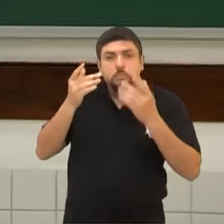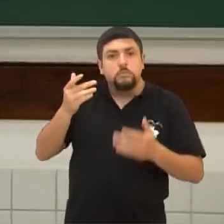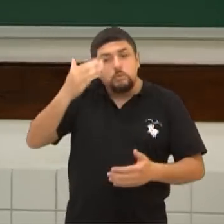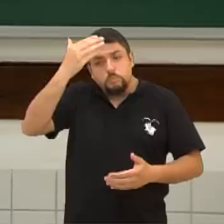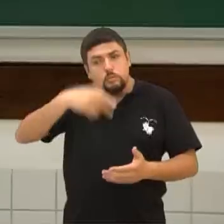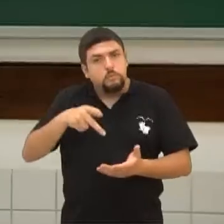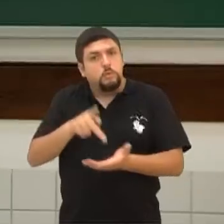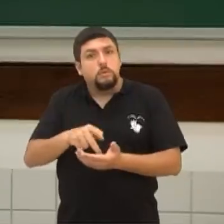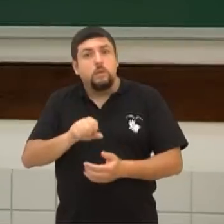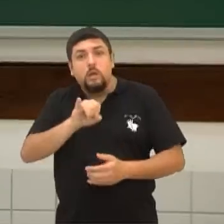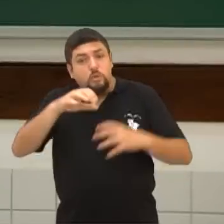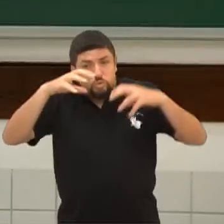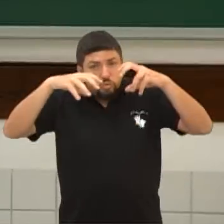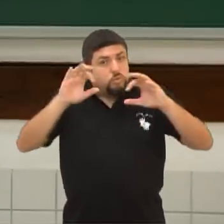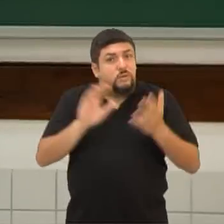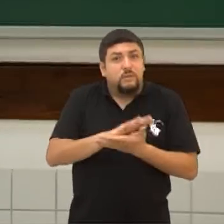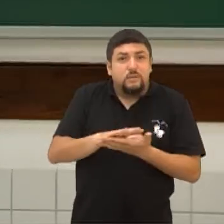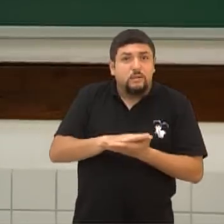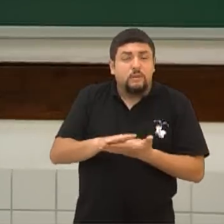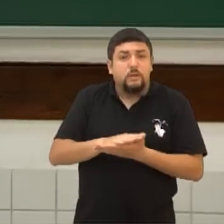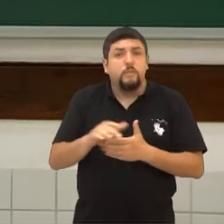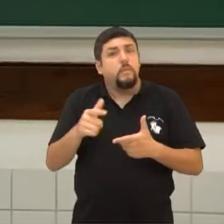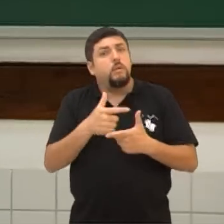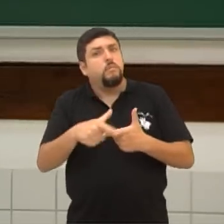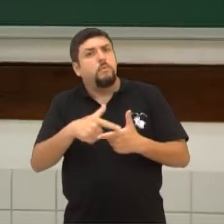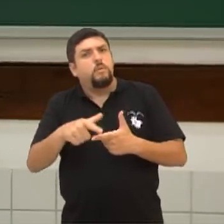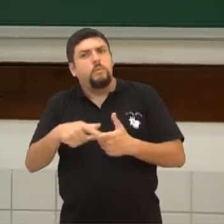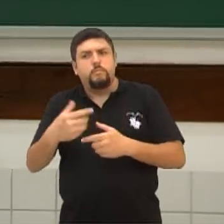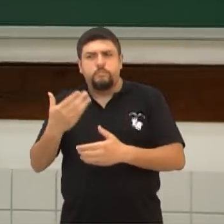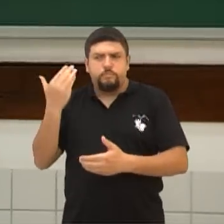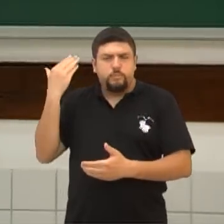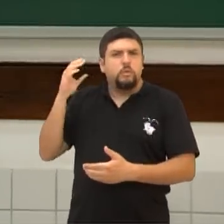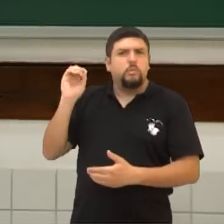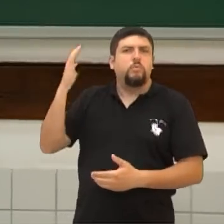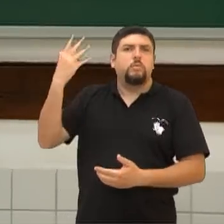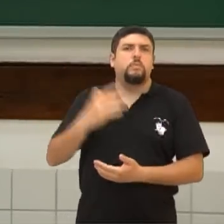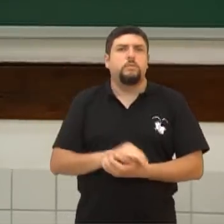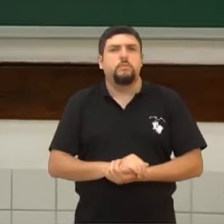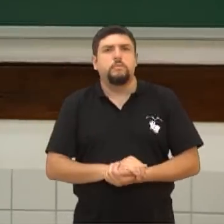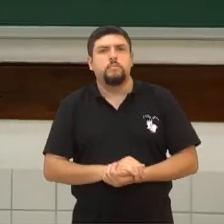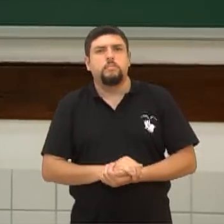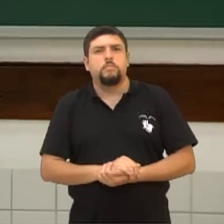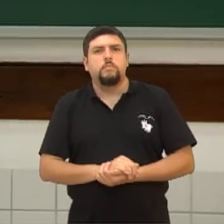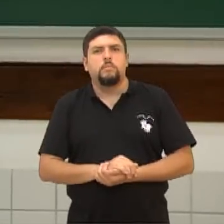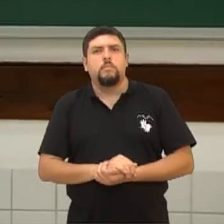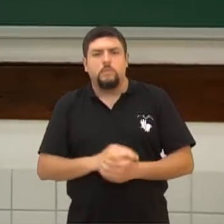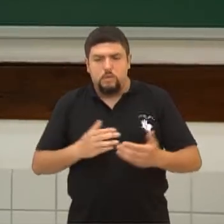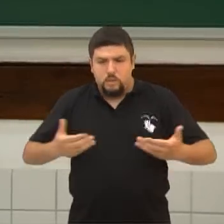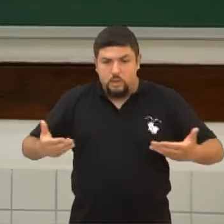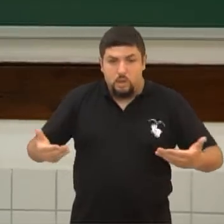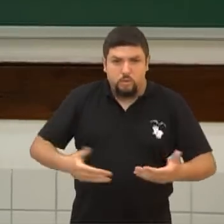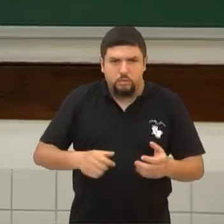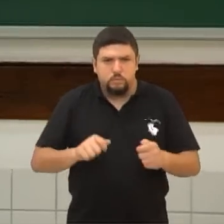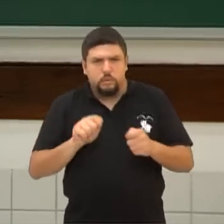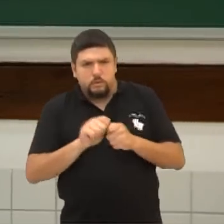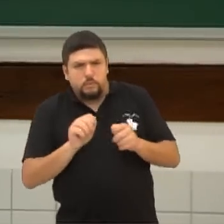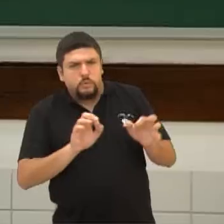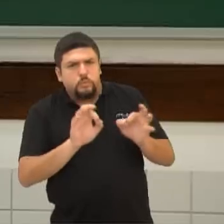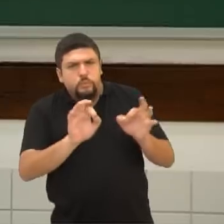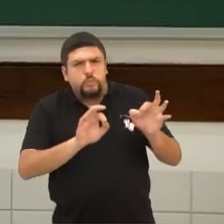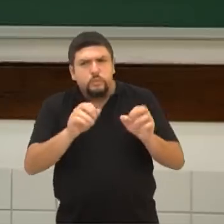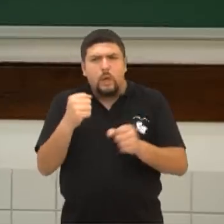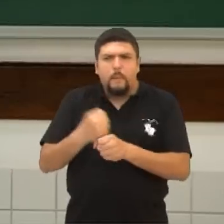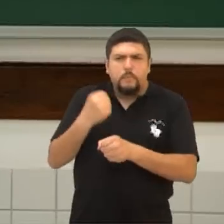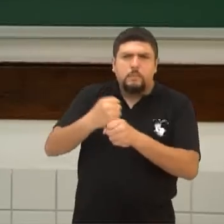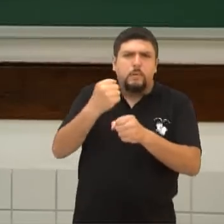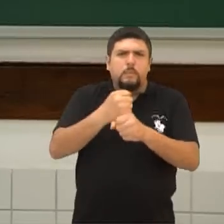não chover, problema, como aconteceu no passado. E aí, quando ele diz, tudo que está sendo feito agora, em relação a